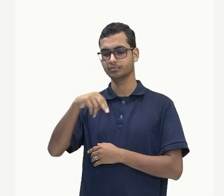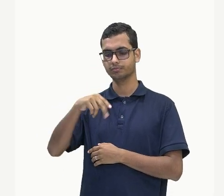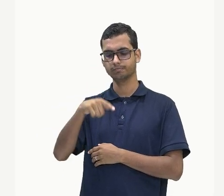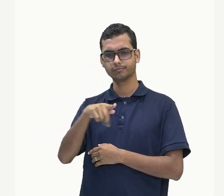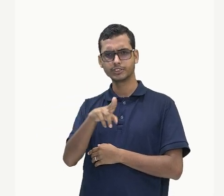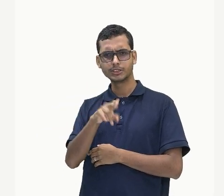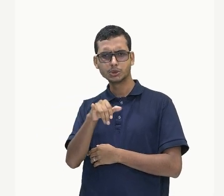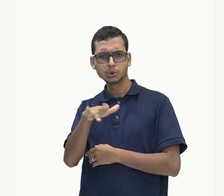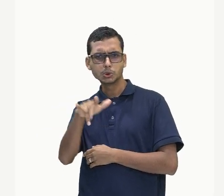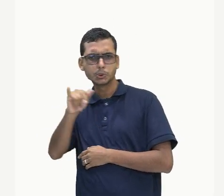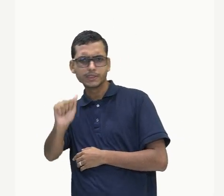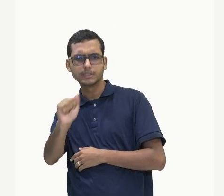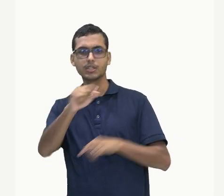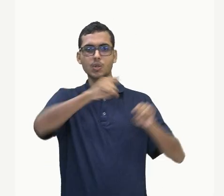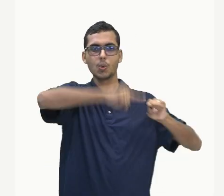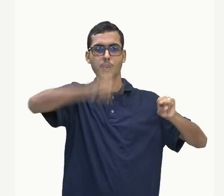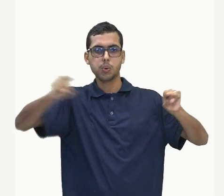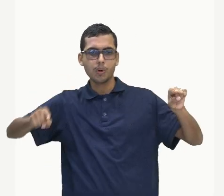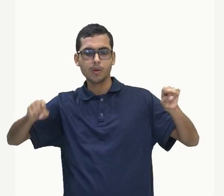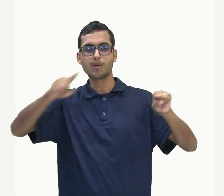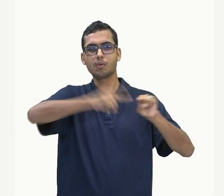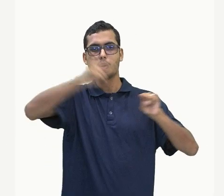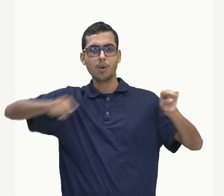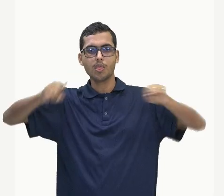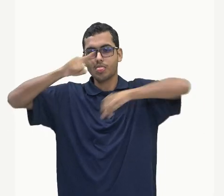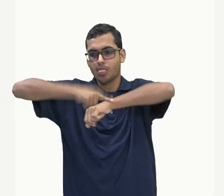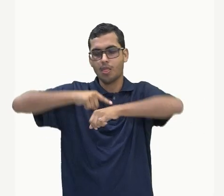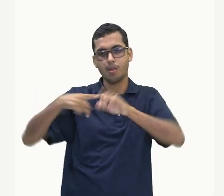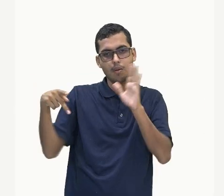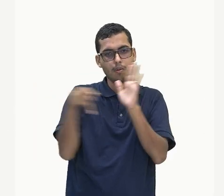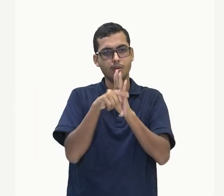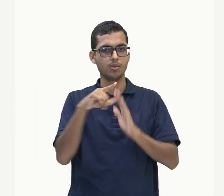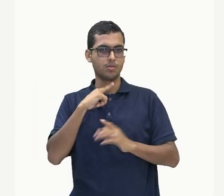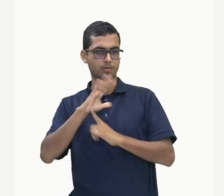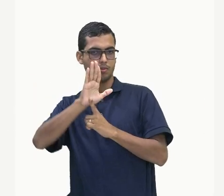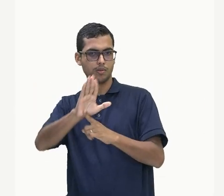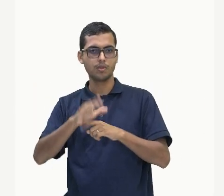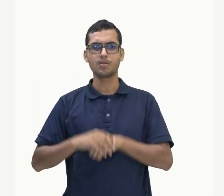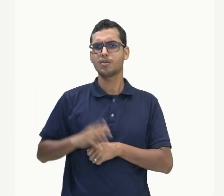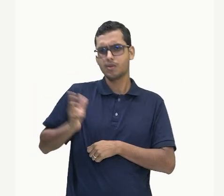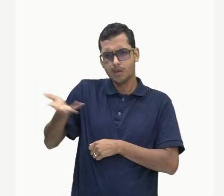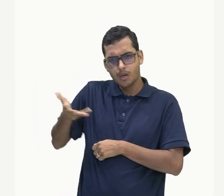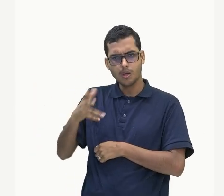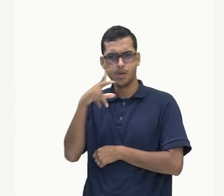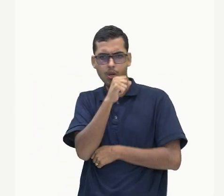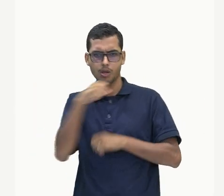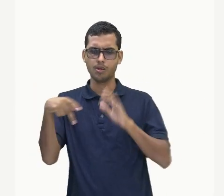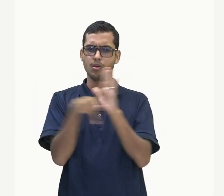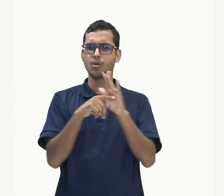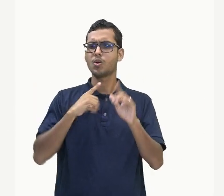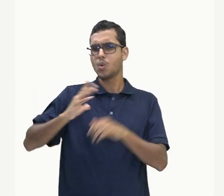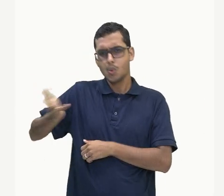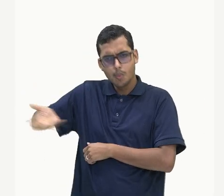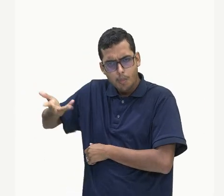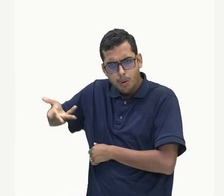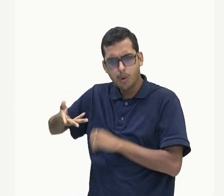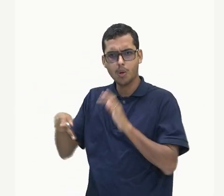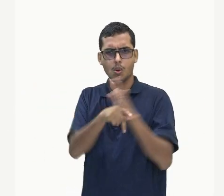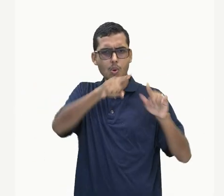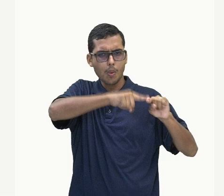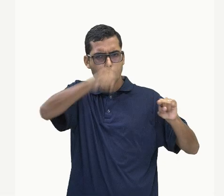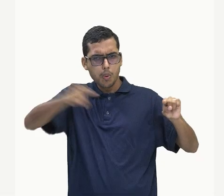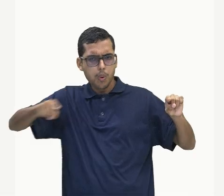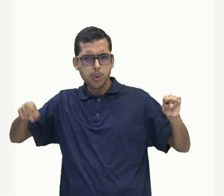determinado intervalo de tempo. E também temos a velocidade de propagação, que é a velocidade com que a onda se move